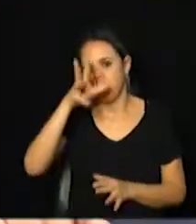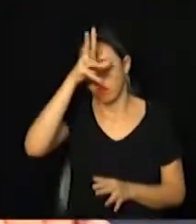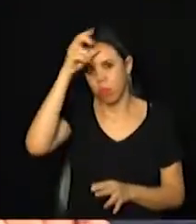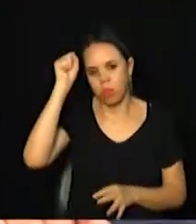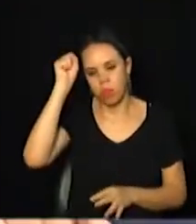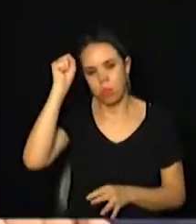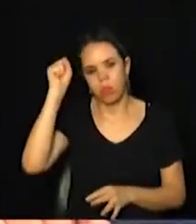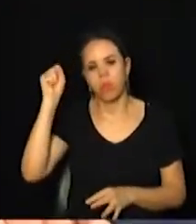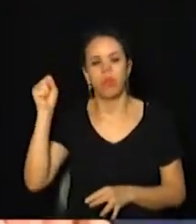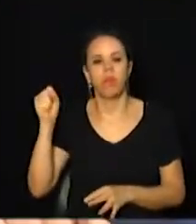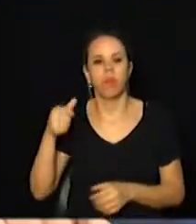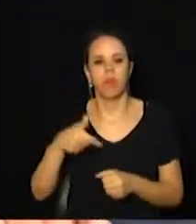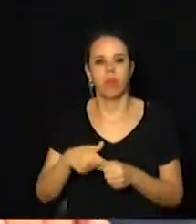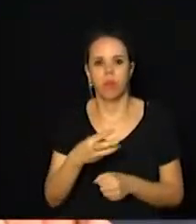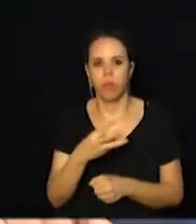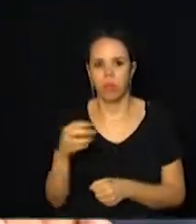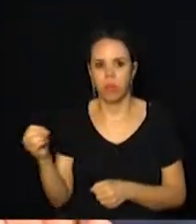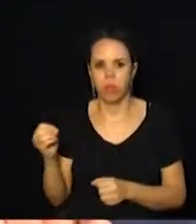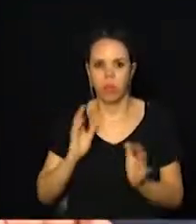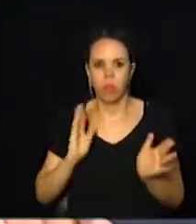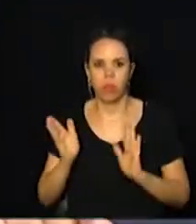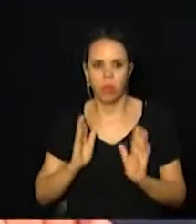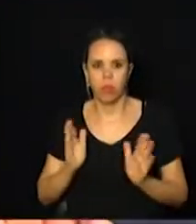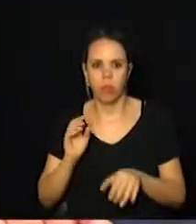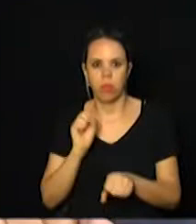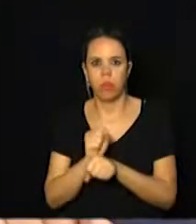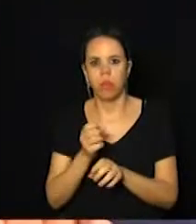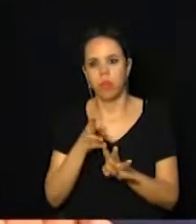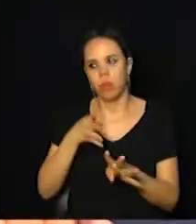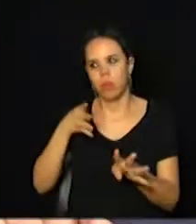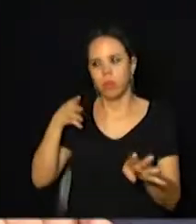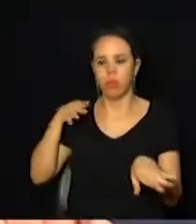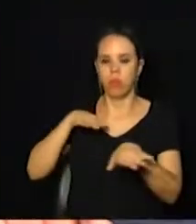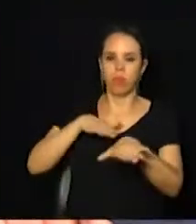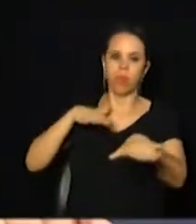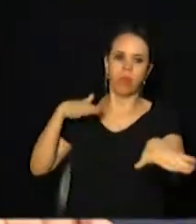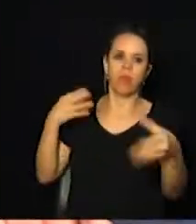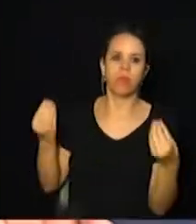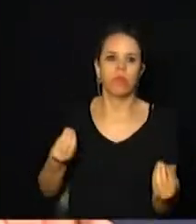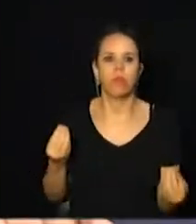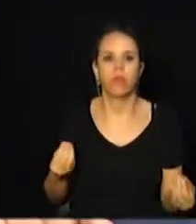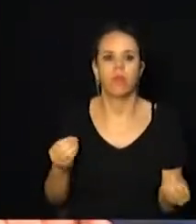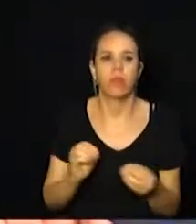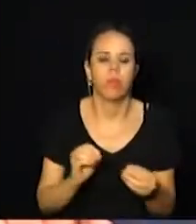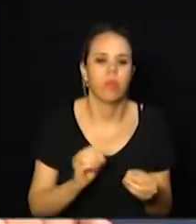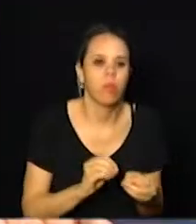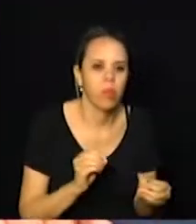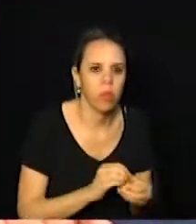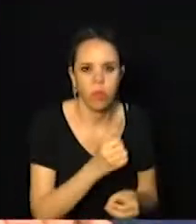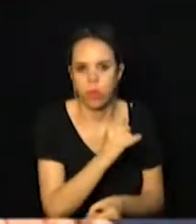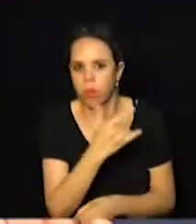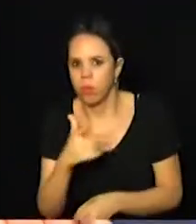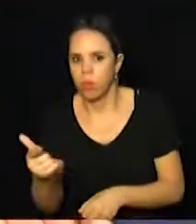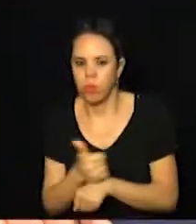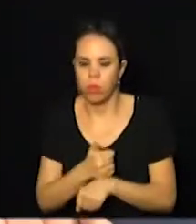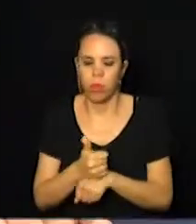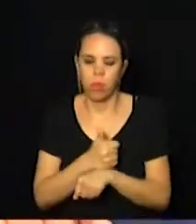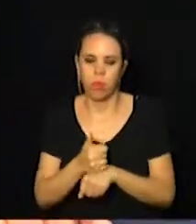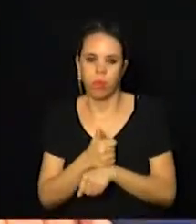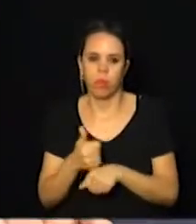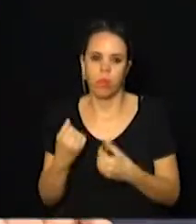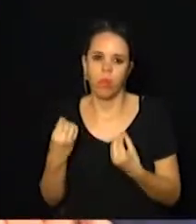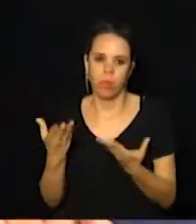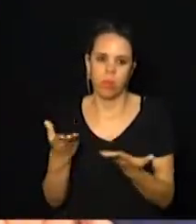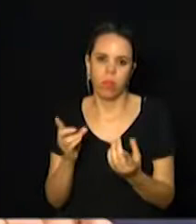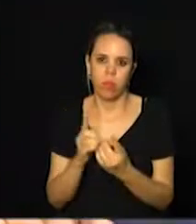e um posto de gasolina tem 300 caminhões estacionado como é que vai se fazer assim não tiver o empregado